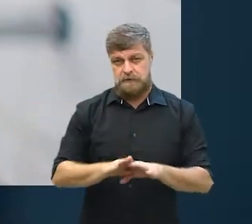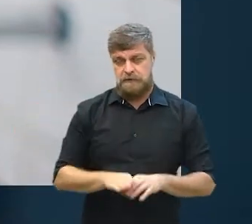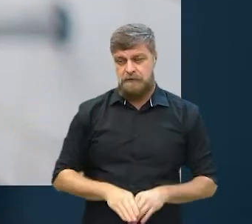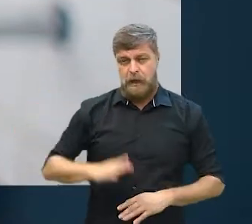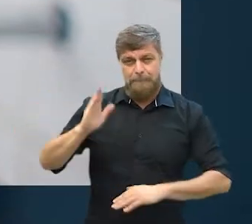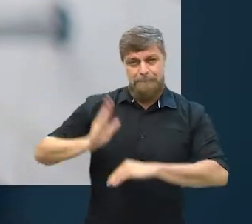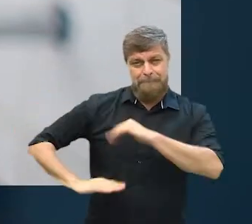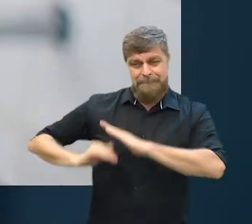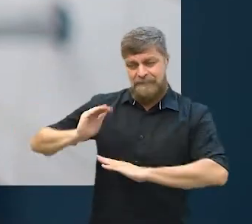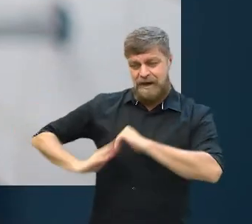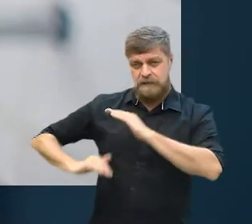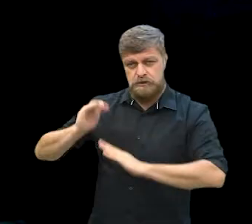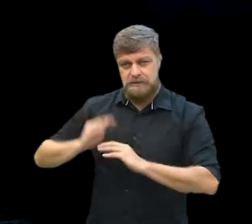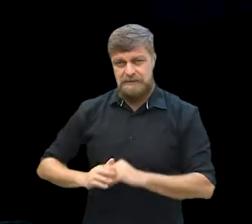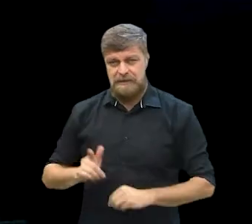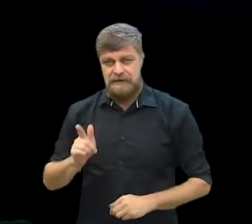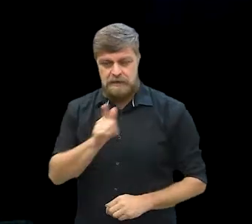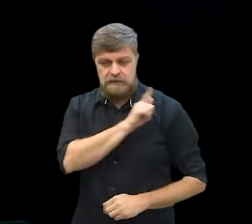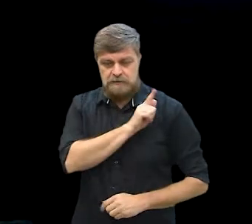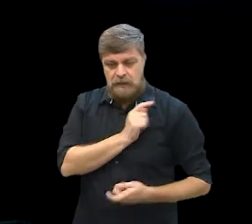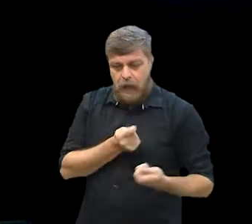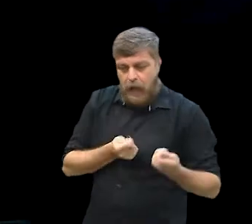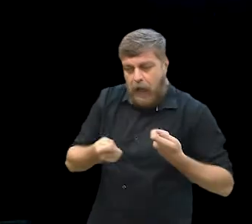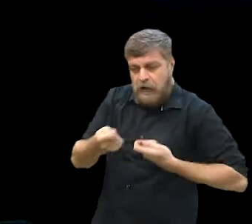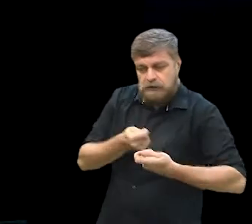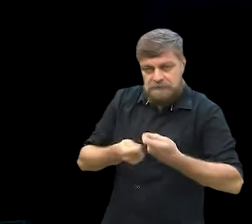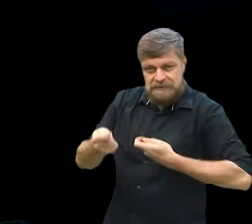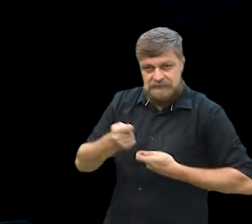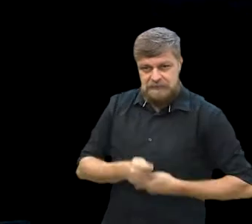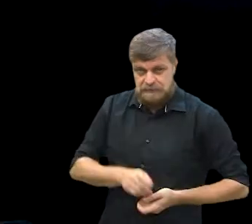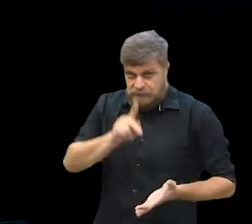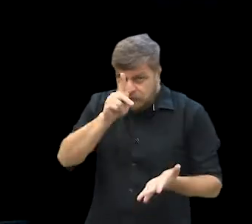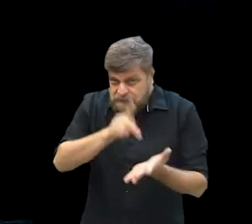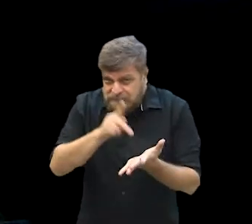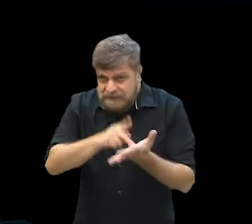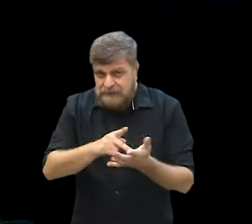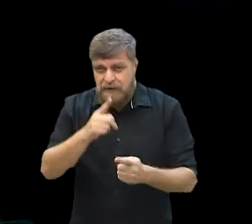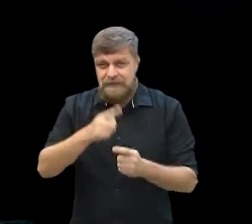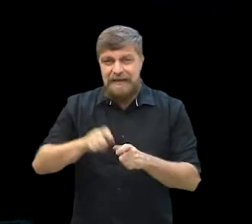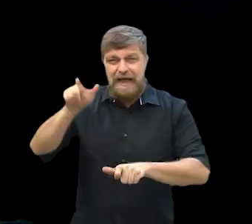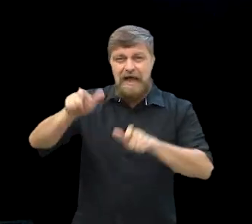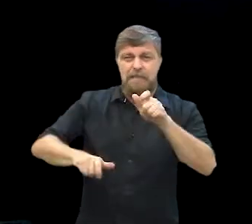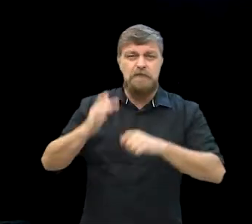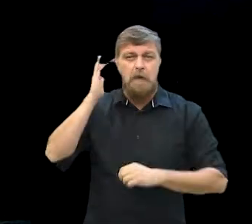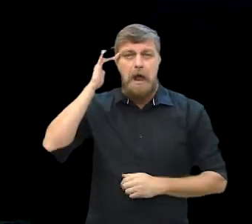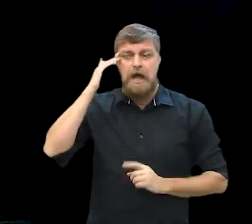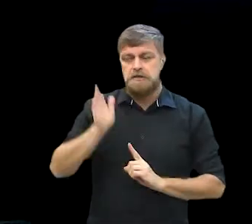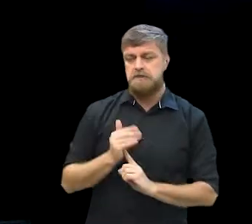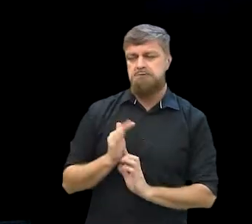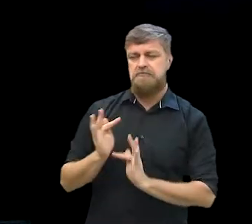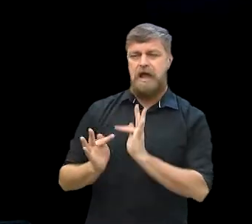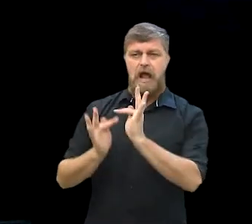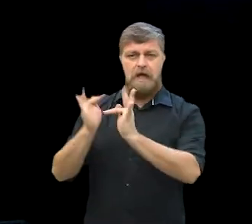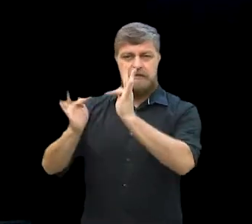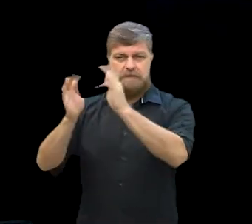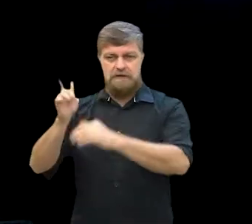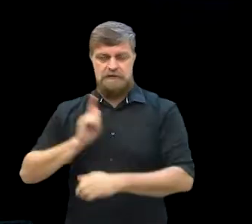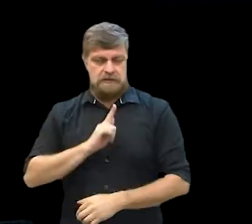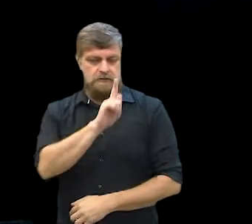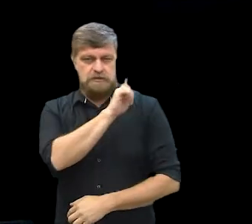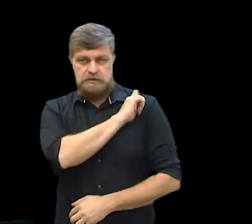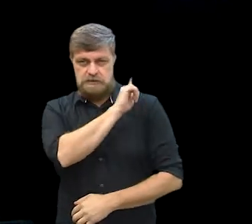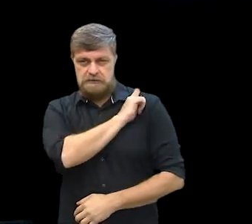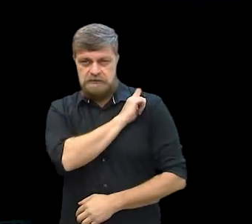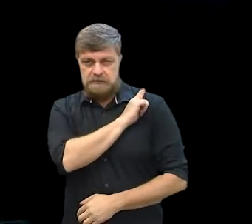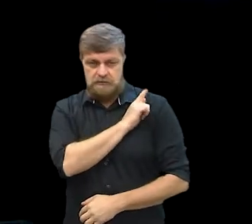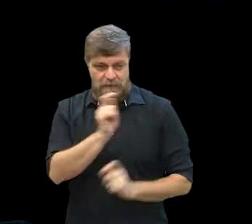assim, você praticar a governança de TI, né, de fato, porque o pessoal acha que a tecnologia, fazendo a